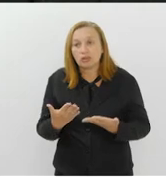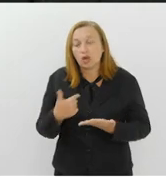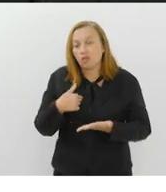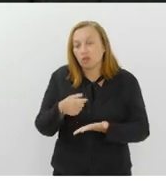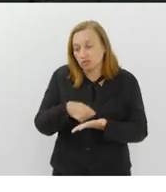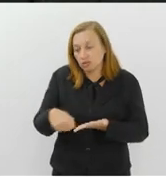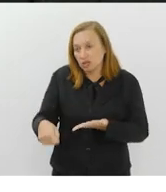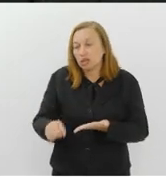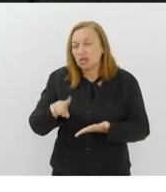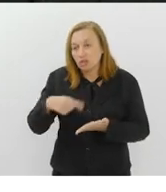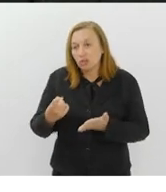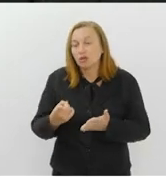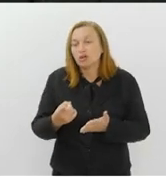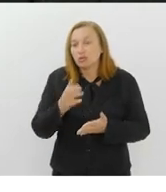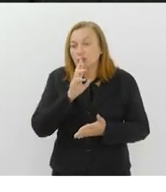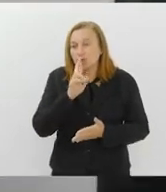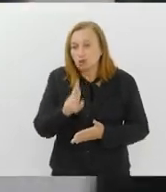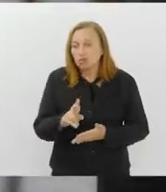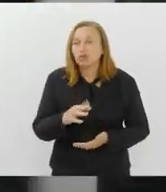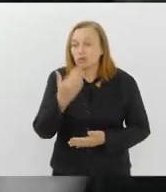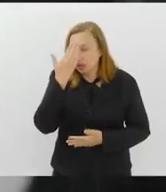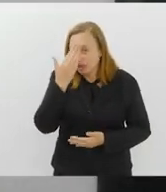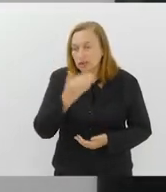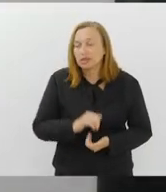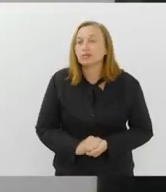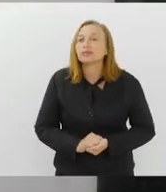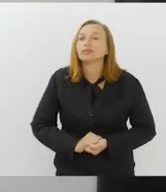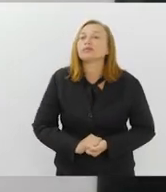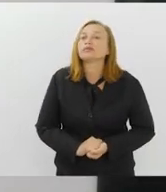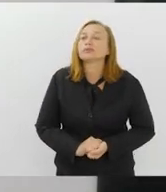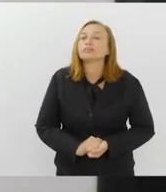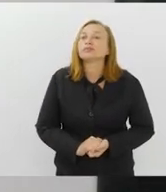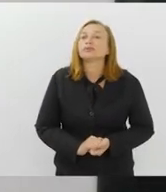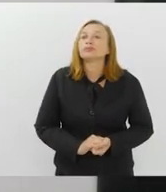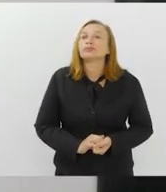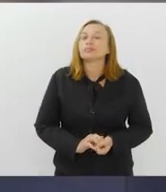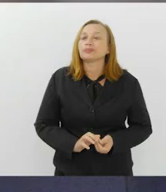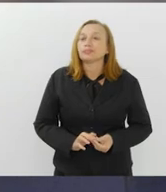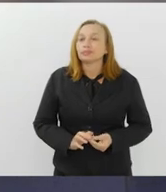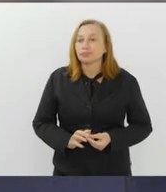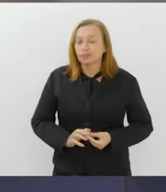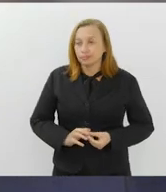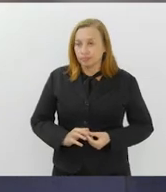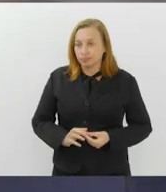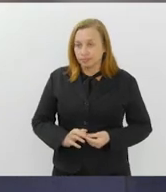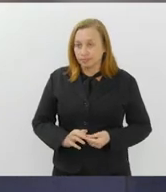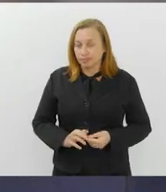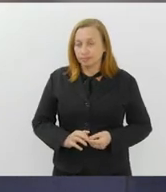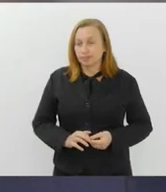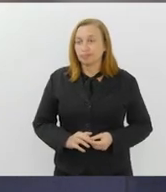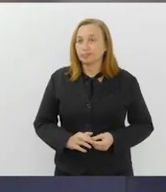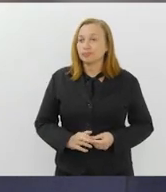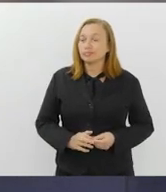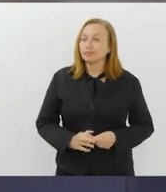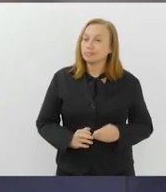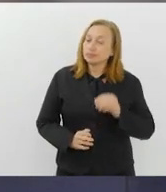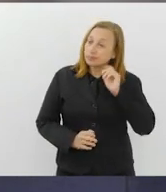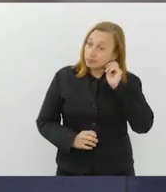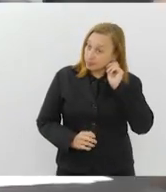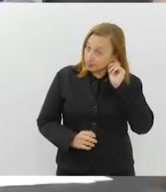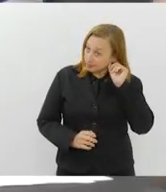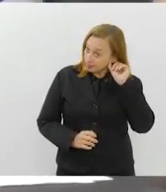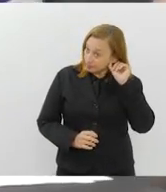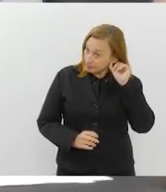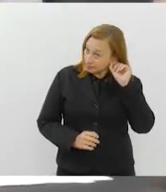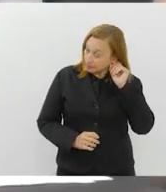aqui e depois eu lhe passo essa resposta. Por favor, obrigada. É isso por enquanto, deputado. Obrigado. Obrigado. Antes de passar a palavra agora para o deputado Júlio Rocha,